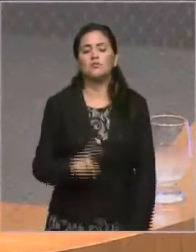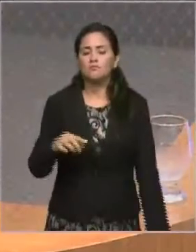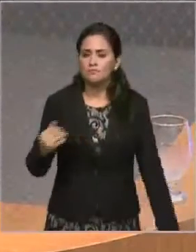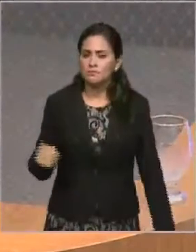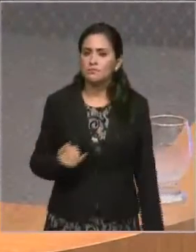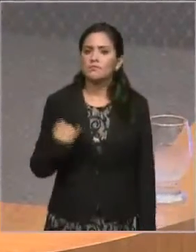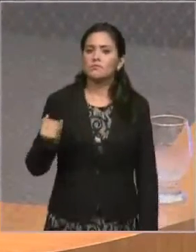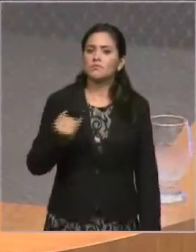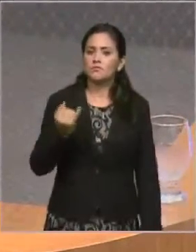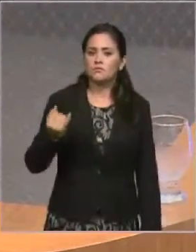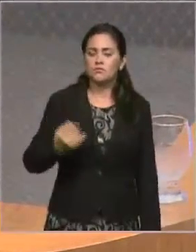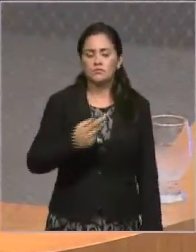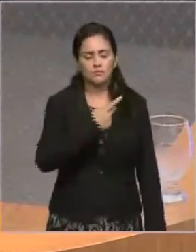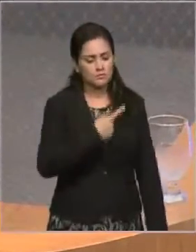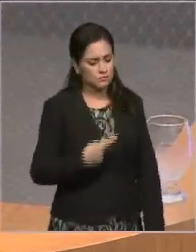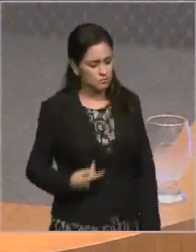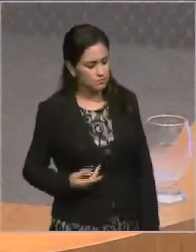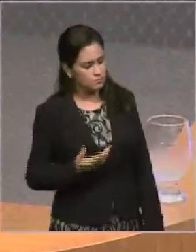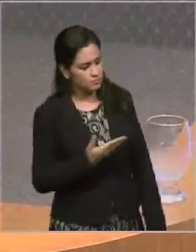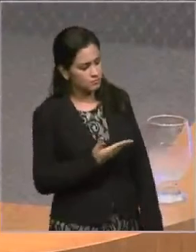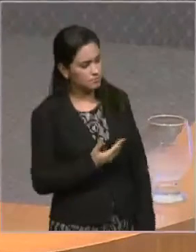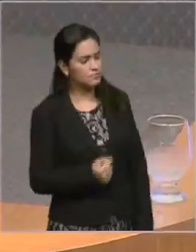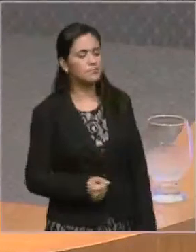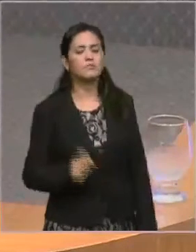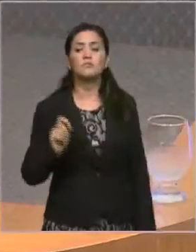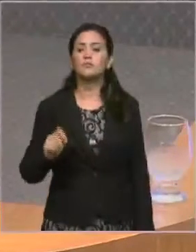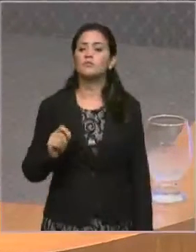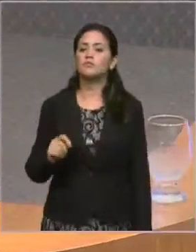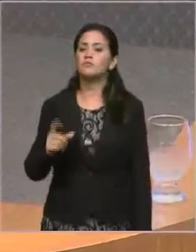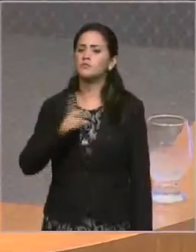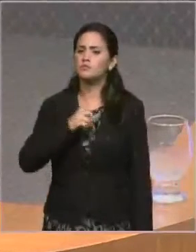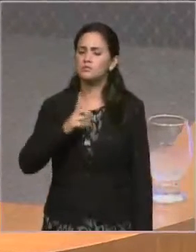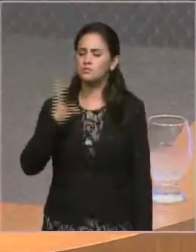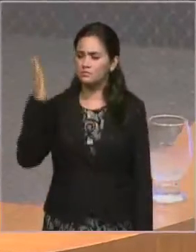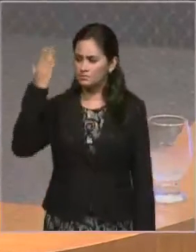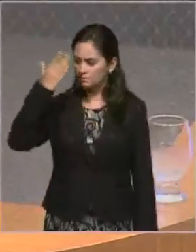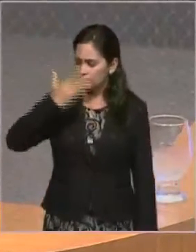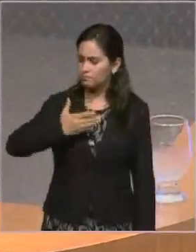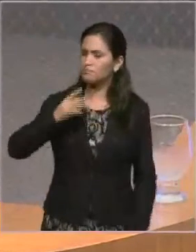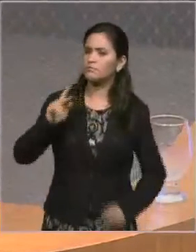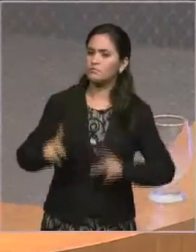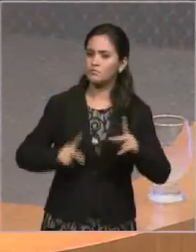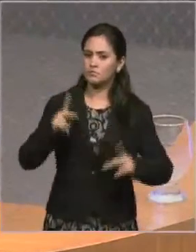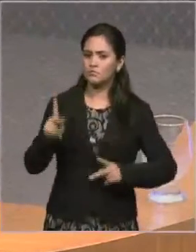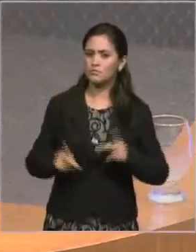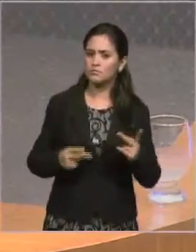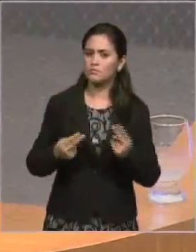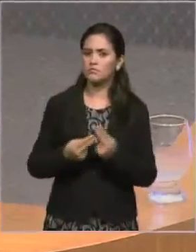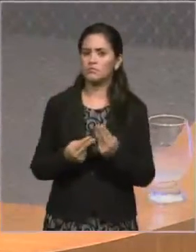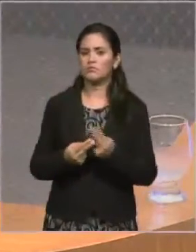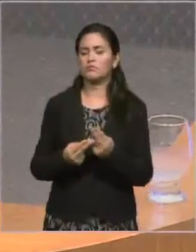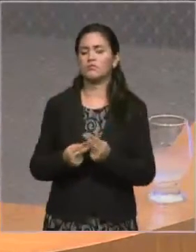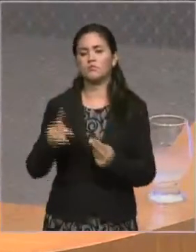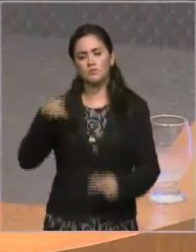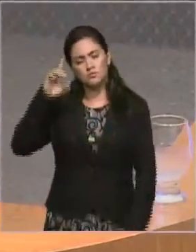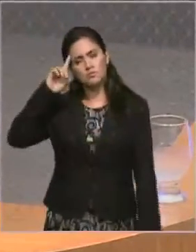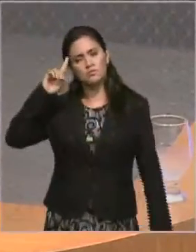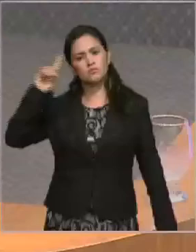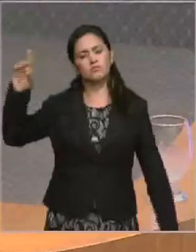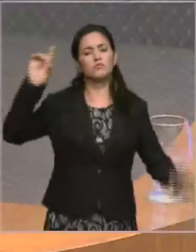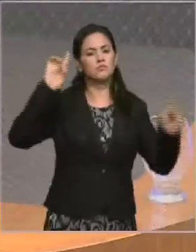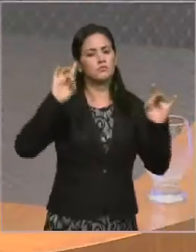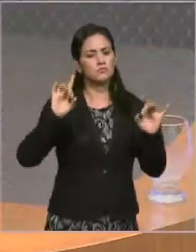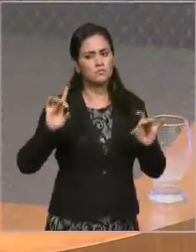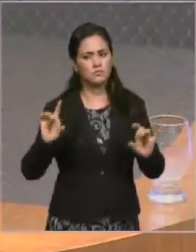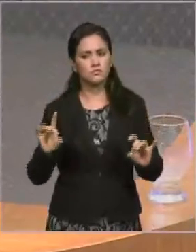mesa, deputado Marco Aurélio, que contou com a presença maciça do povo de Timon, porque foi um dia histórico, foi uma tarde histórica